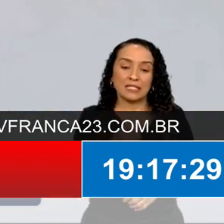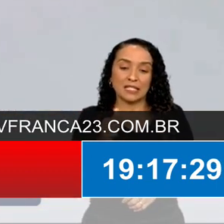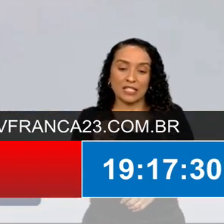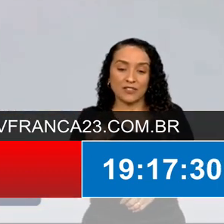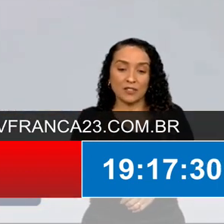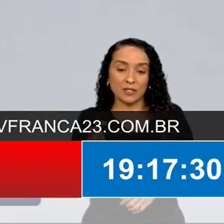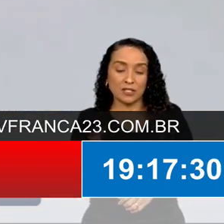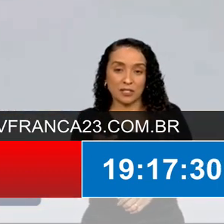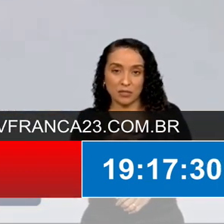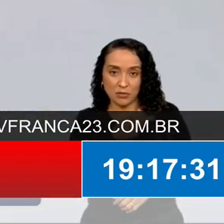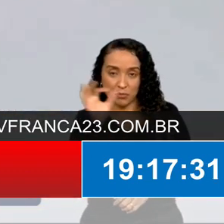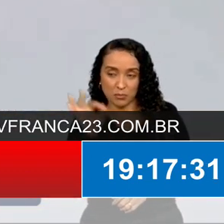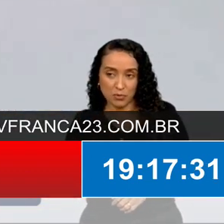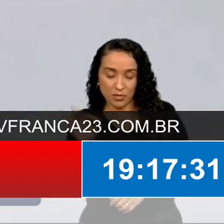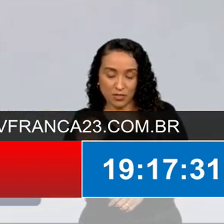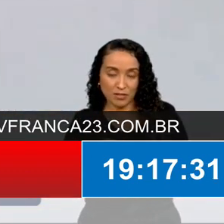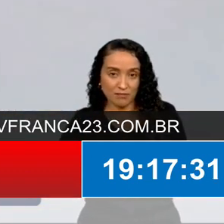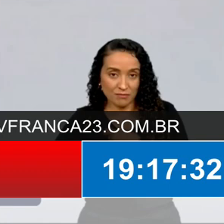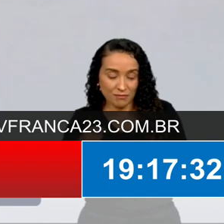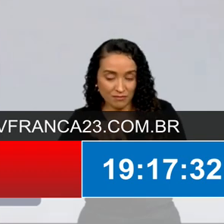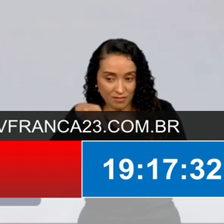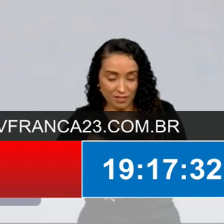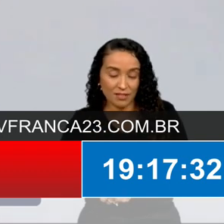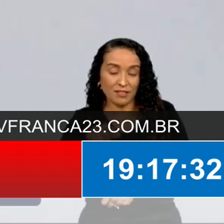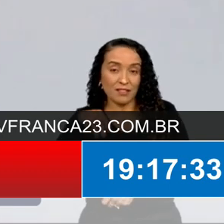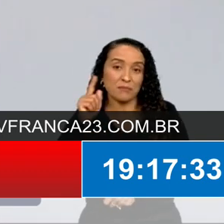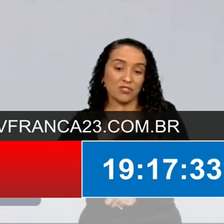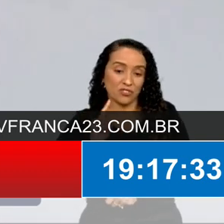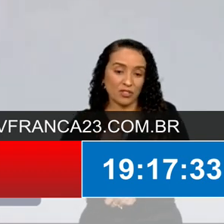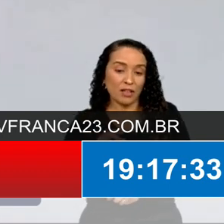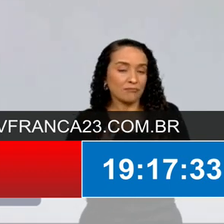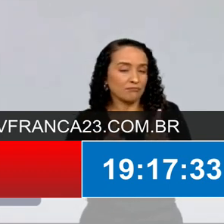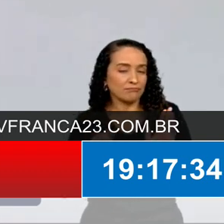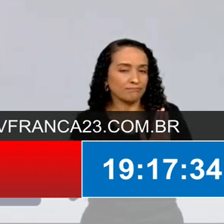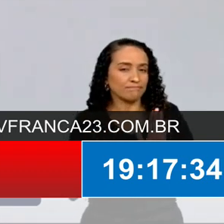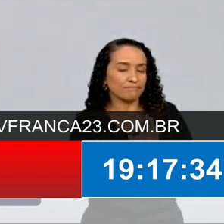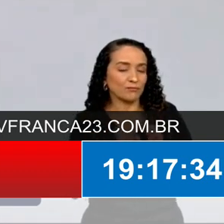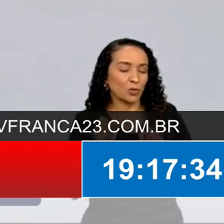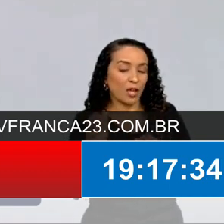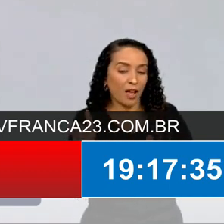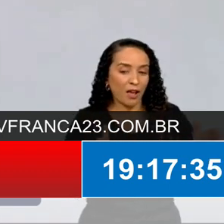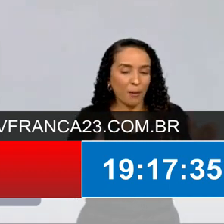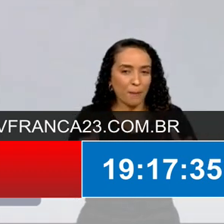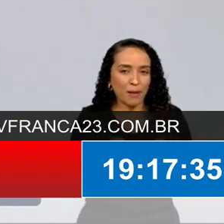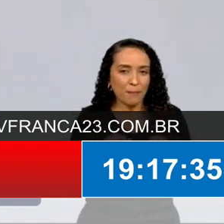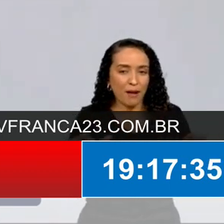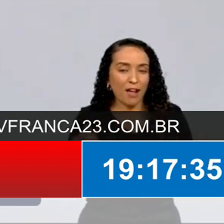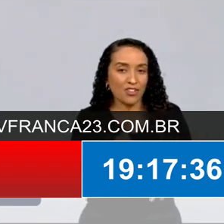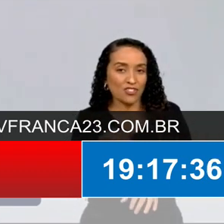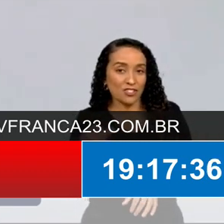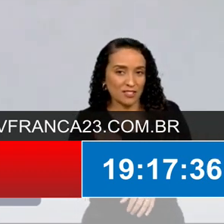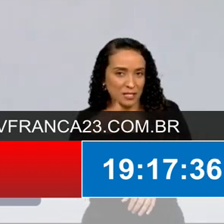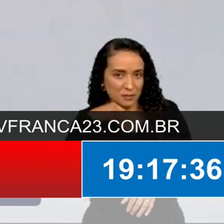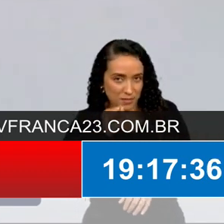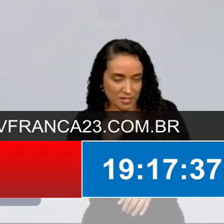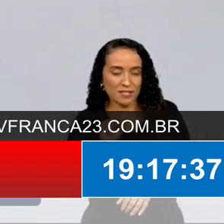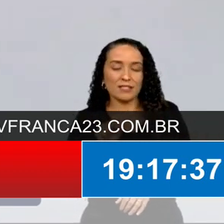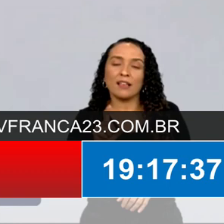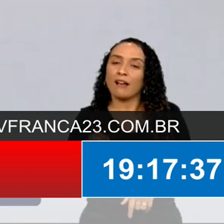67,5% dos empresários do comércio varejista de Minas Gerais esperam ser impactados pelo período que abrange o Dia das Mães.